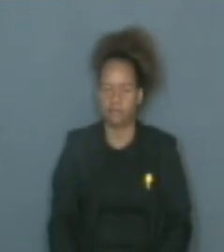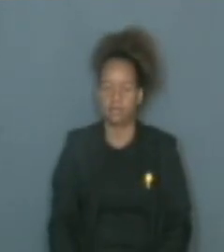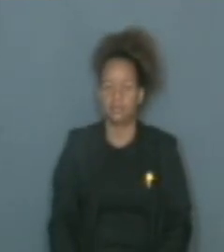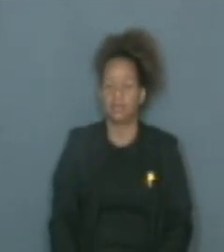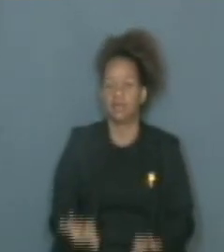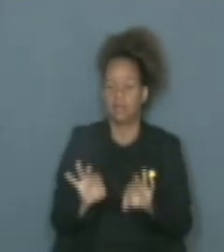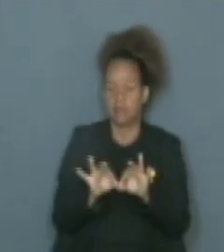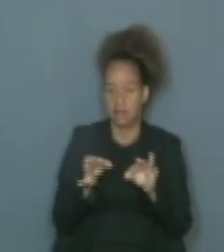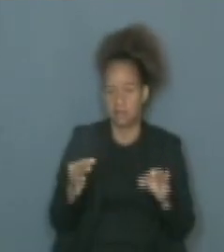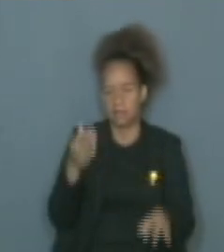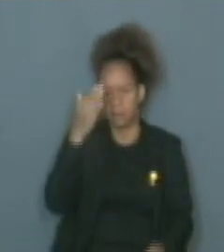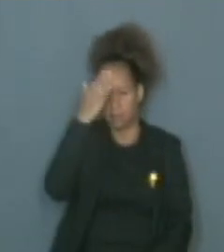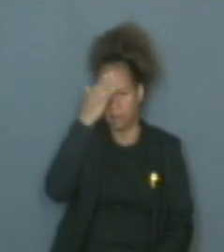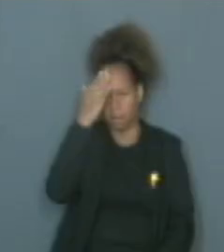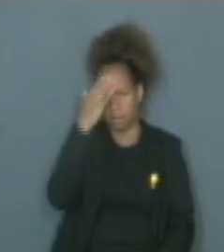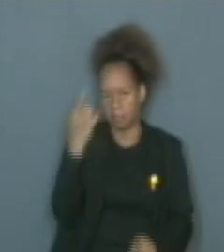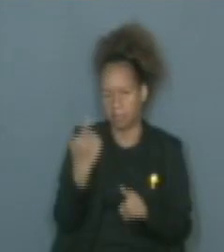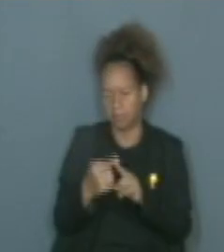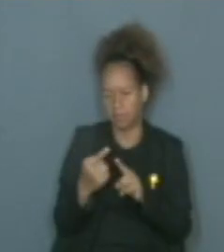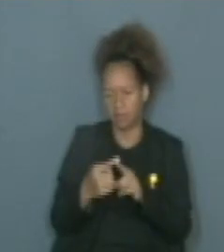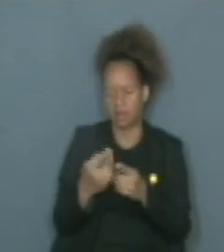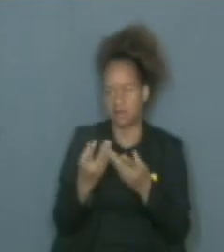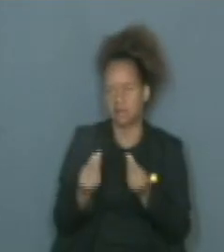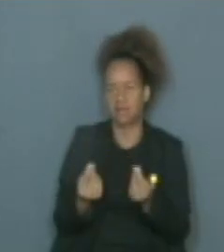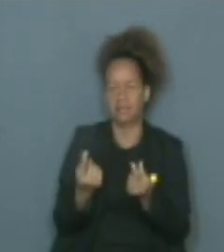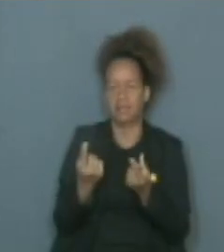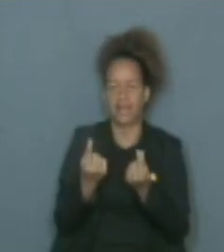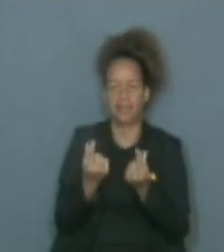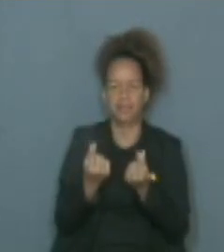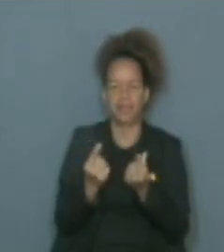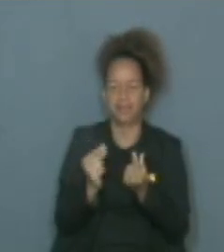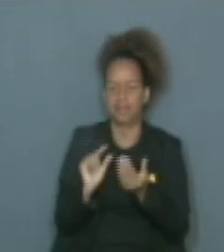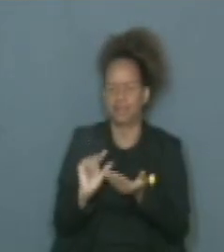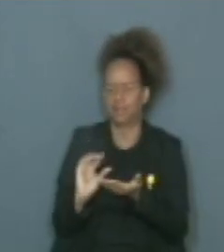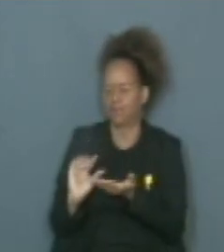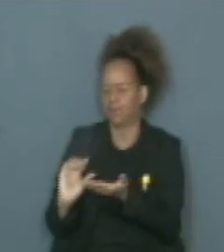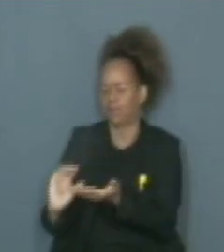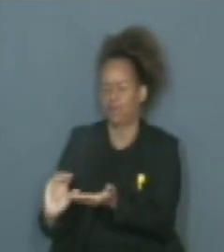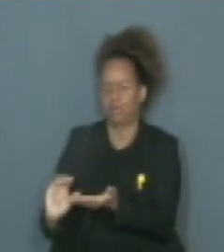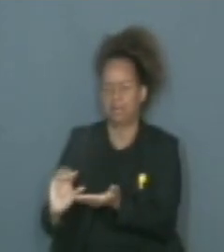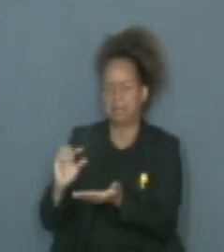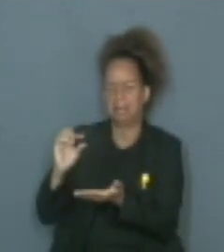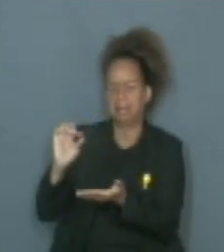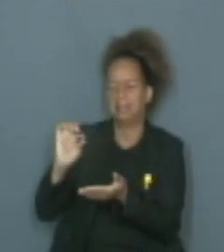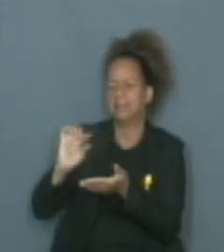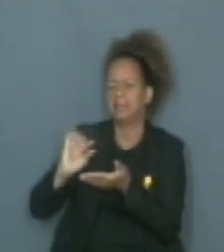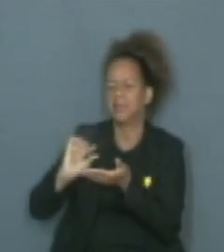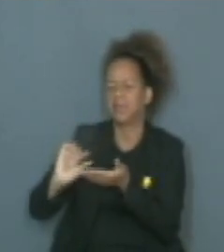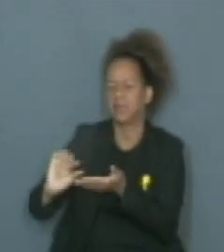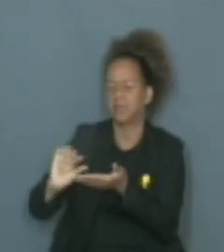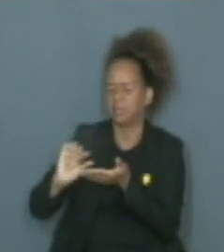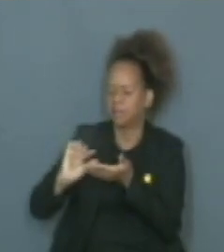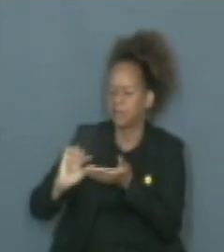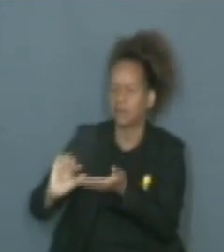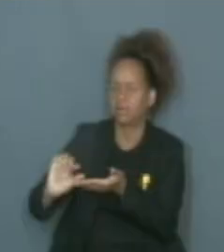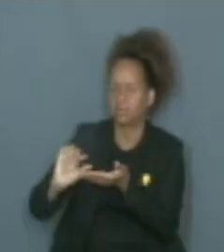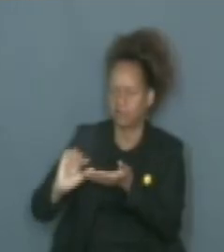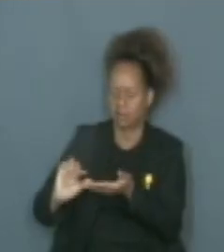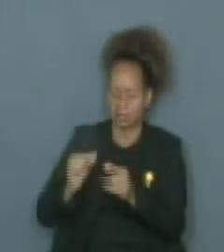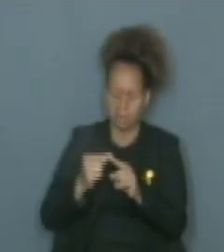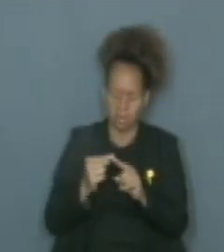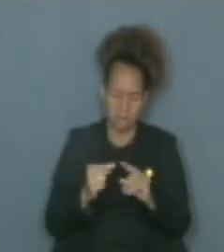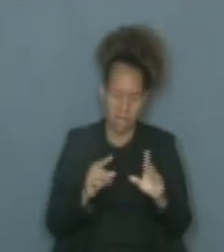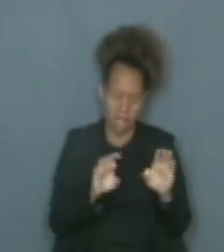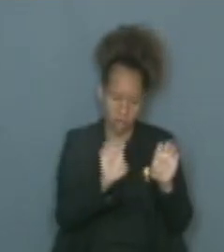de compreender também por que essas migalhas são dadas e por que são dadas a conta-gotas, porque precisa exatamente fazer com